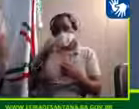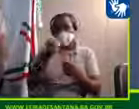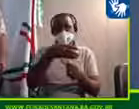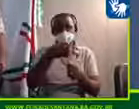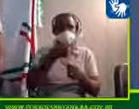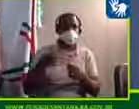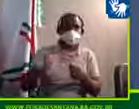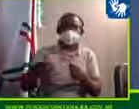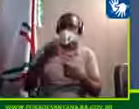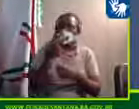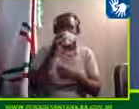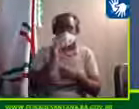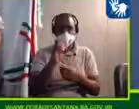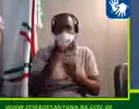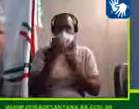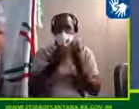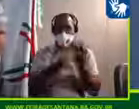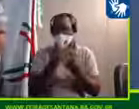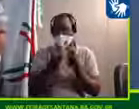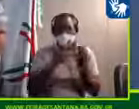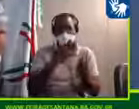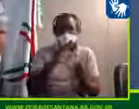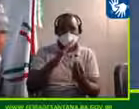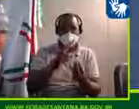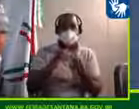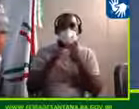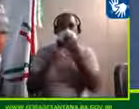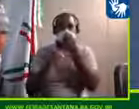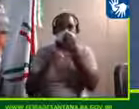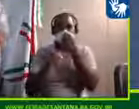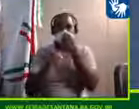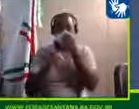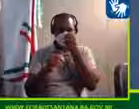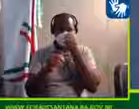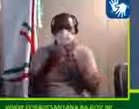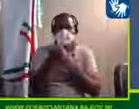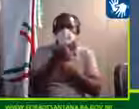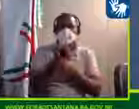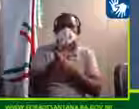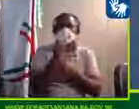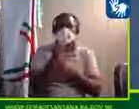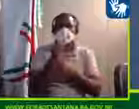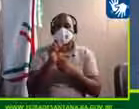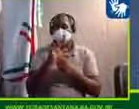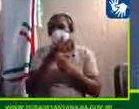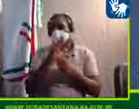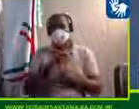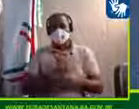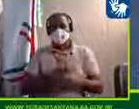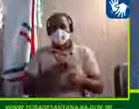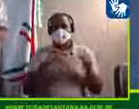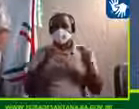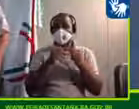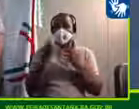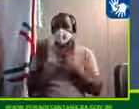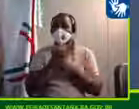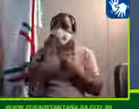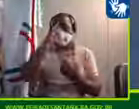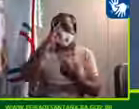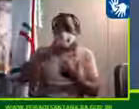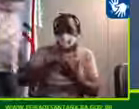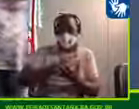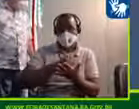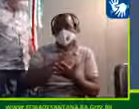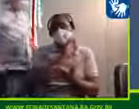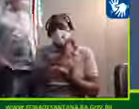Então, nós temos hoje em torno de 68 leitos de UTI que não tínhamos há 15 dias atrás. Essa foi a razão